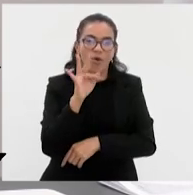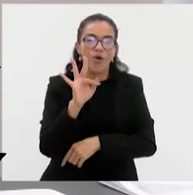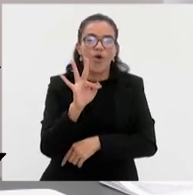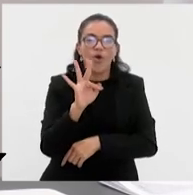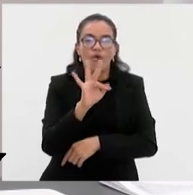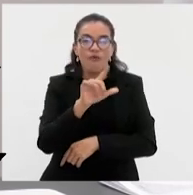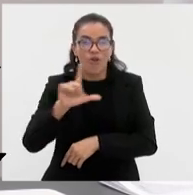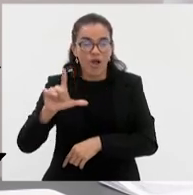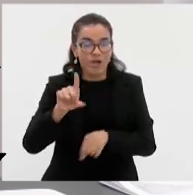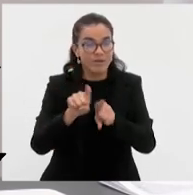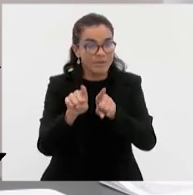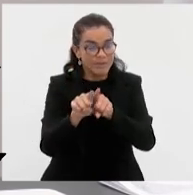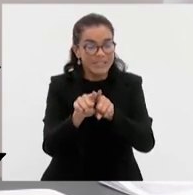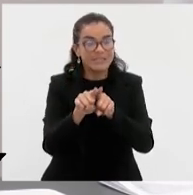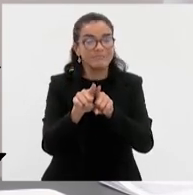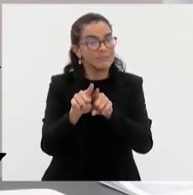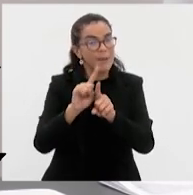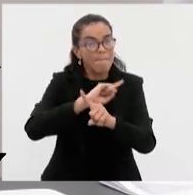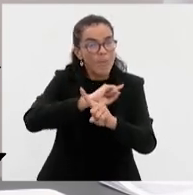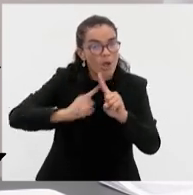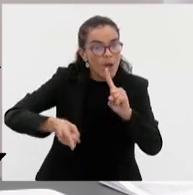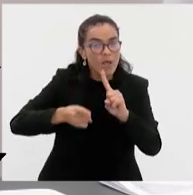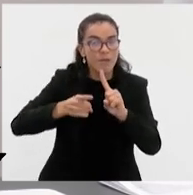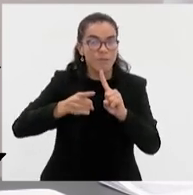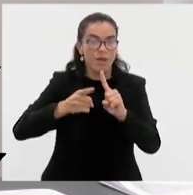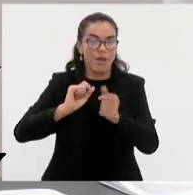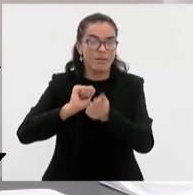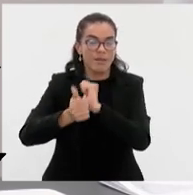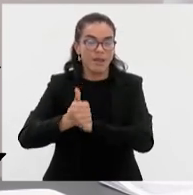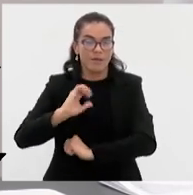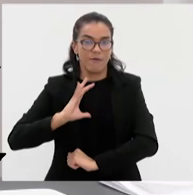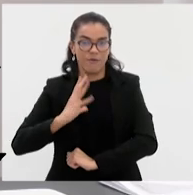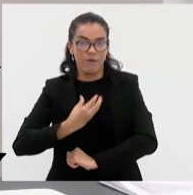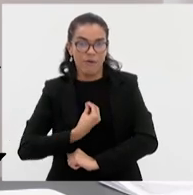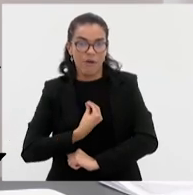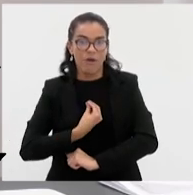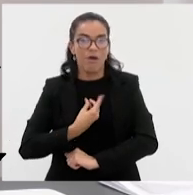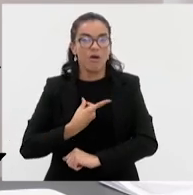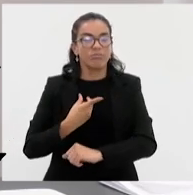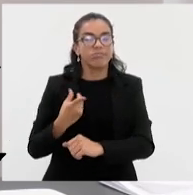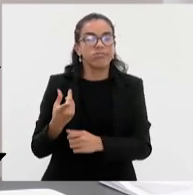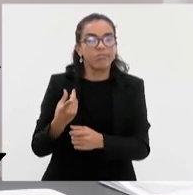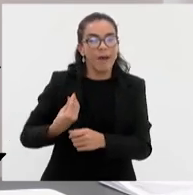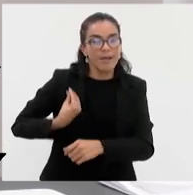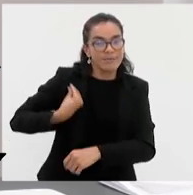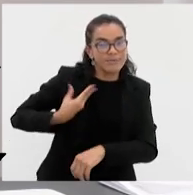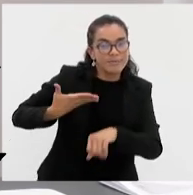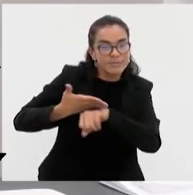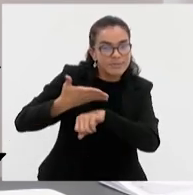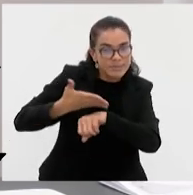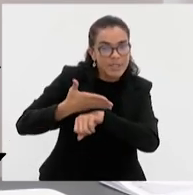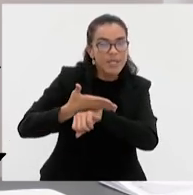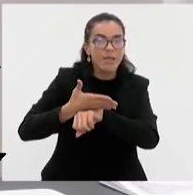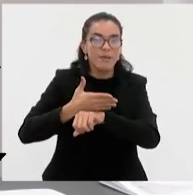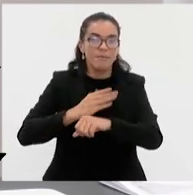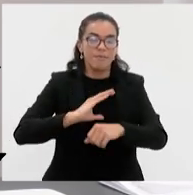exemplo, impedem que atletas trans estabeleçam competições com